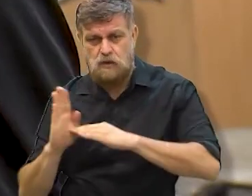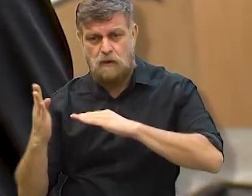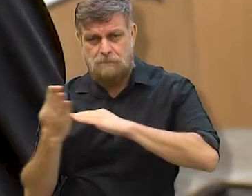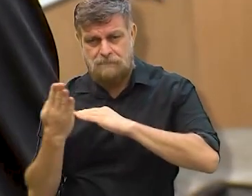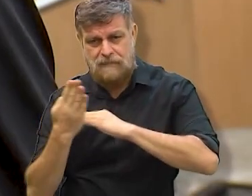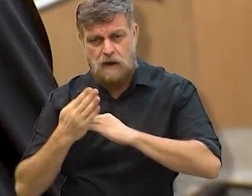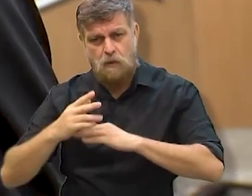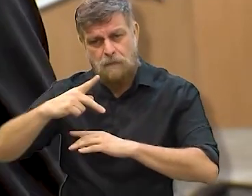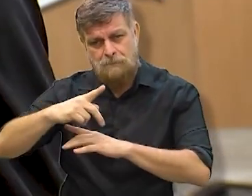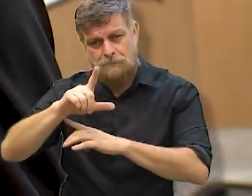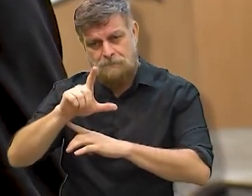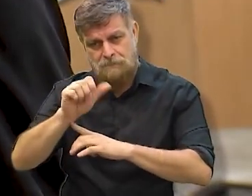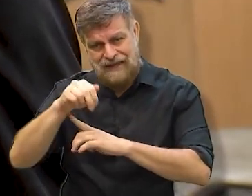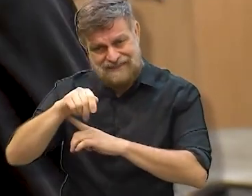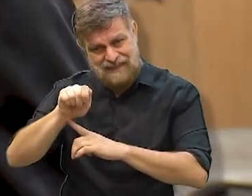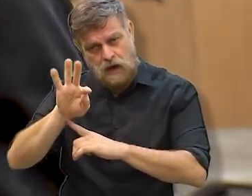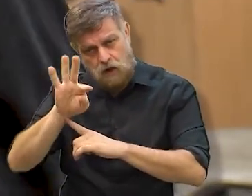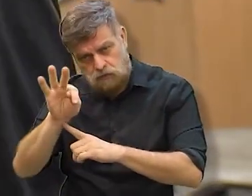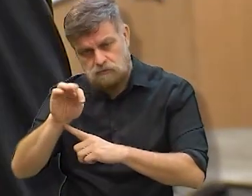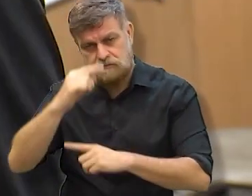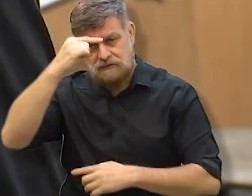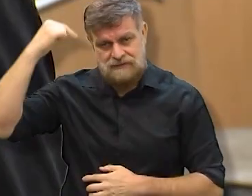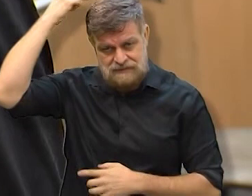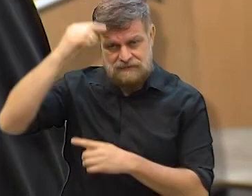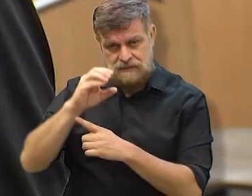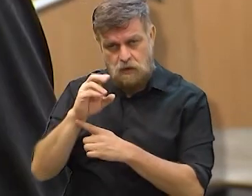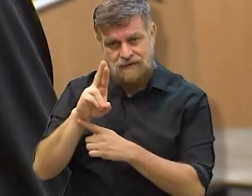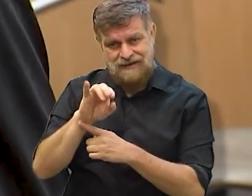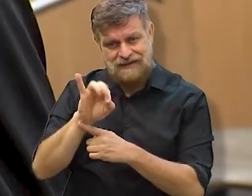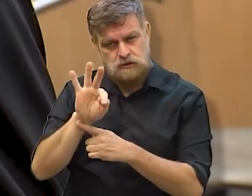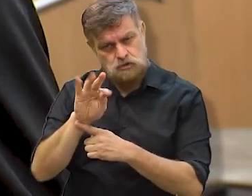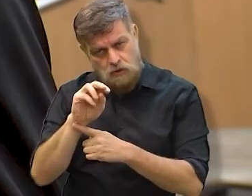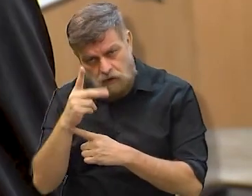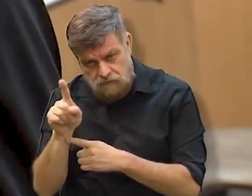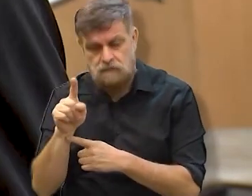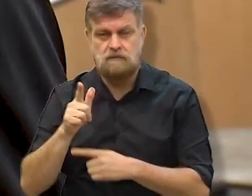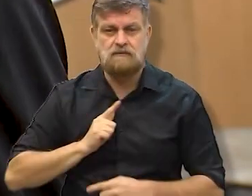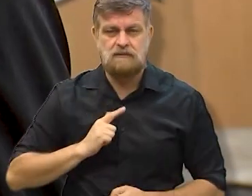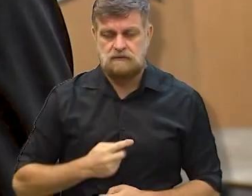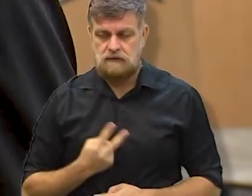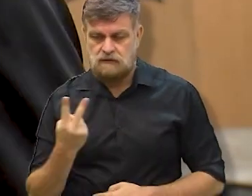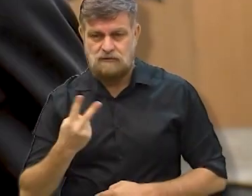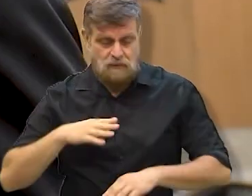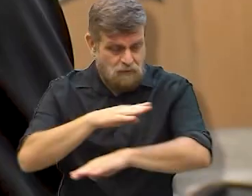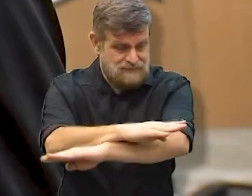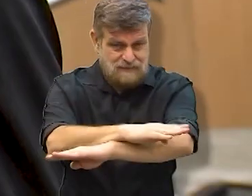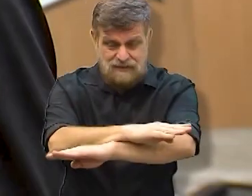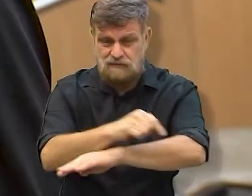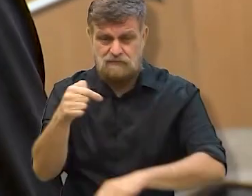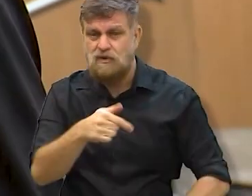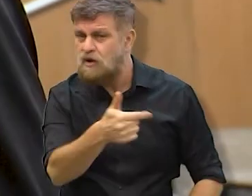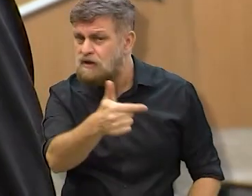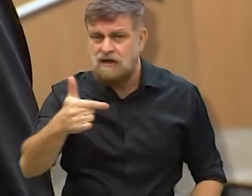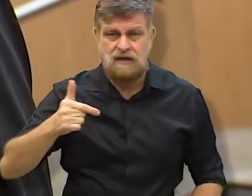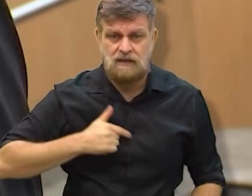ali com o bairro São Cristóvão, Jardim Planalto. Mas, mais precisamente nesse bairro, vários cruzamentos, o bairro, praticamente todos